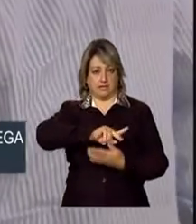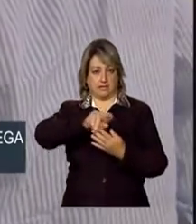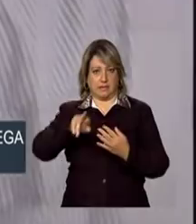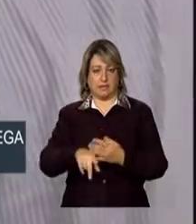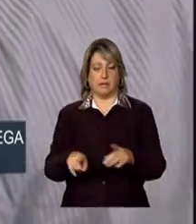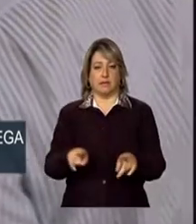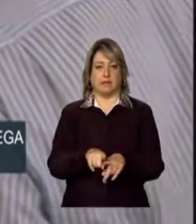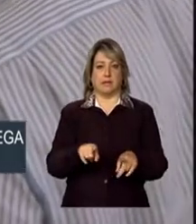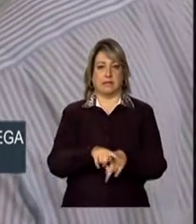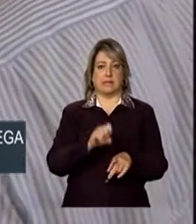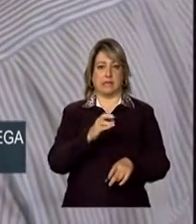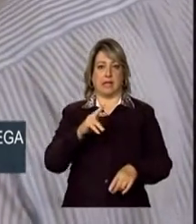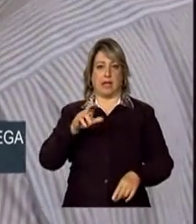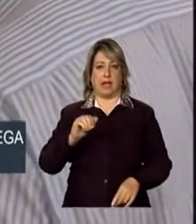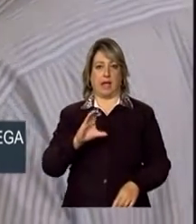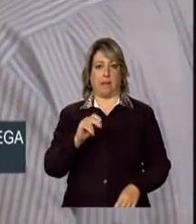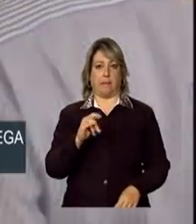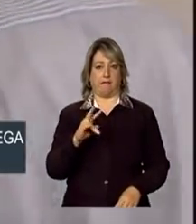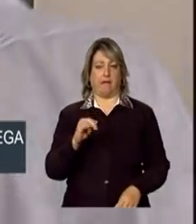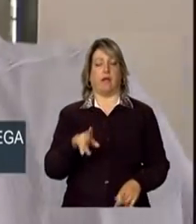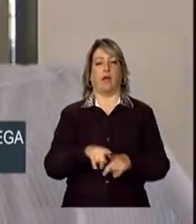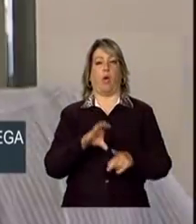Serra da Capivara e Cocais.